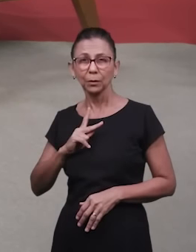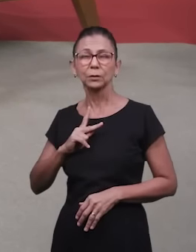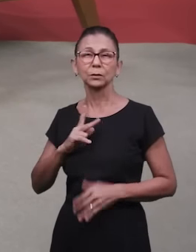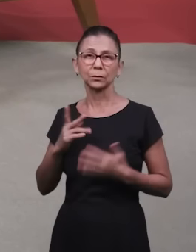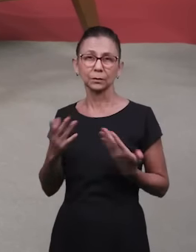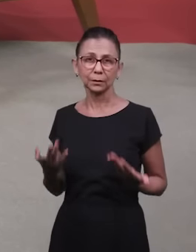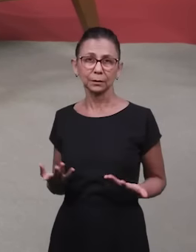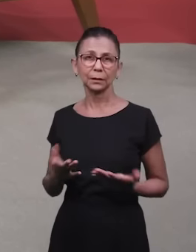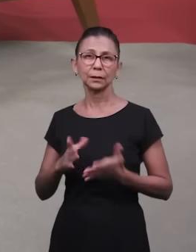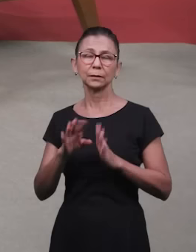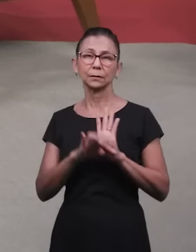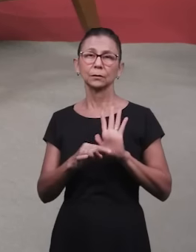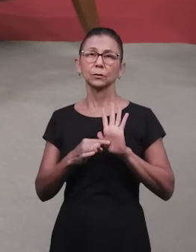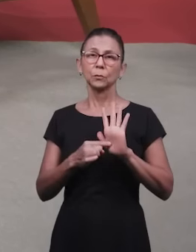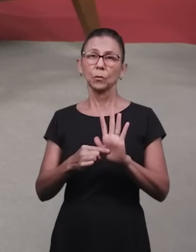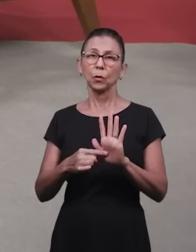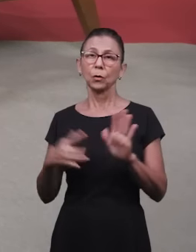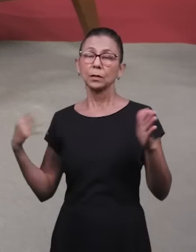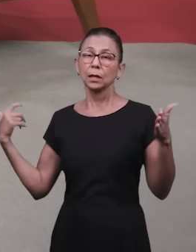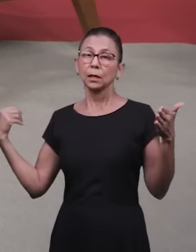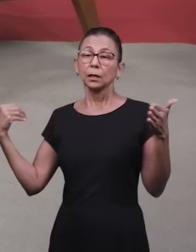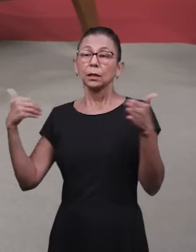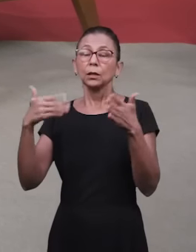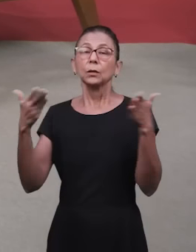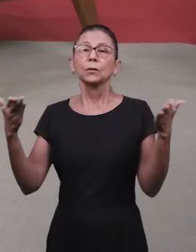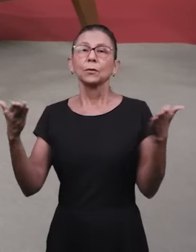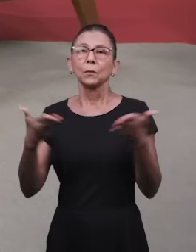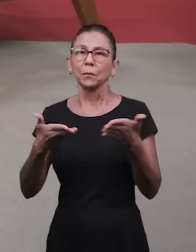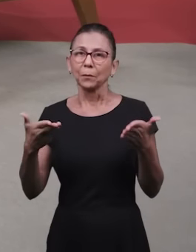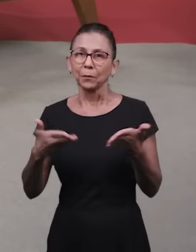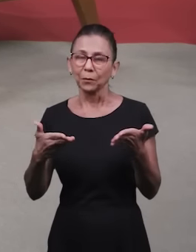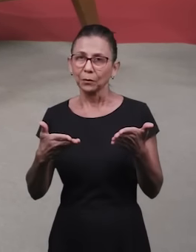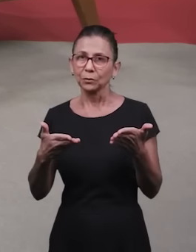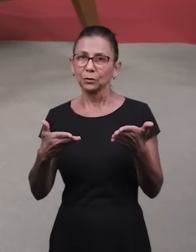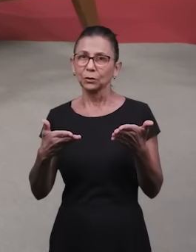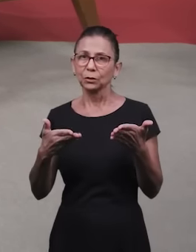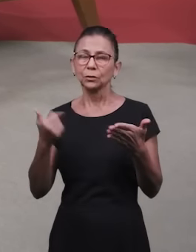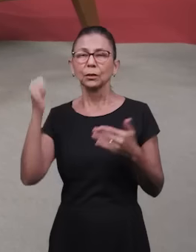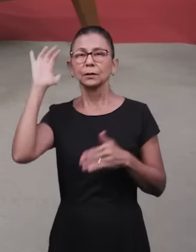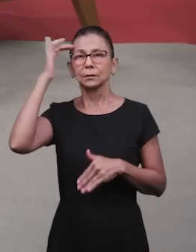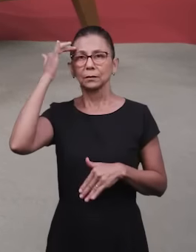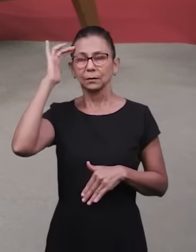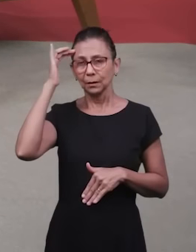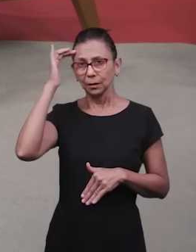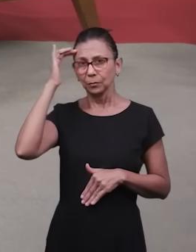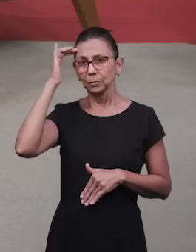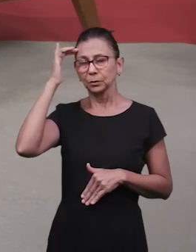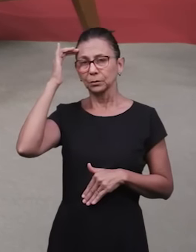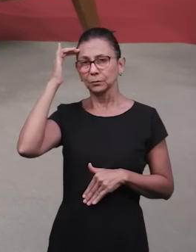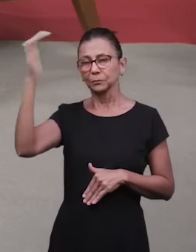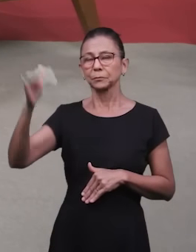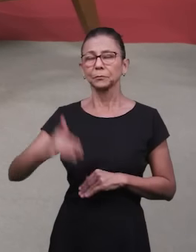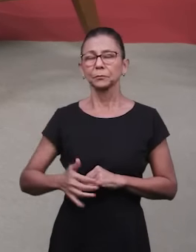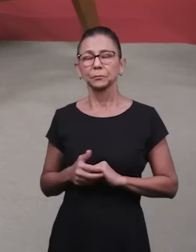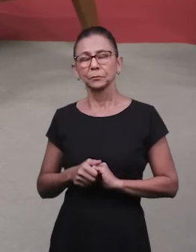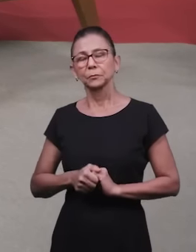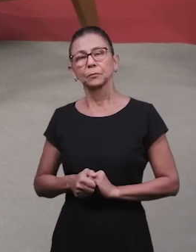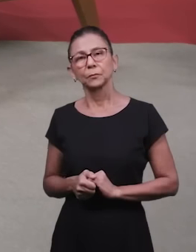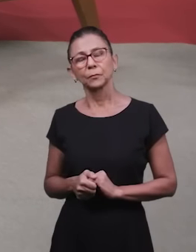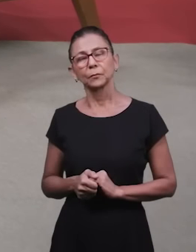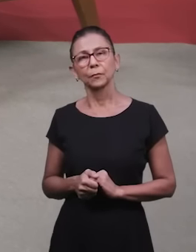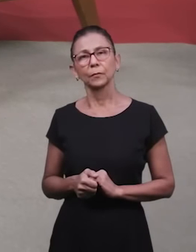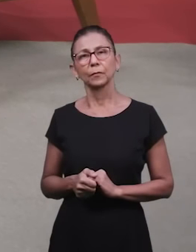se reflete nos nossos dias. Agora, eu queria chamar a atenção para um detalhe. Nós abordamos aqui um aspecto que